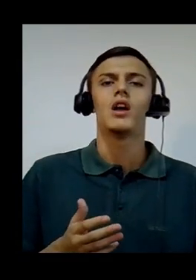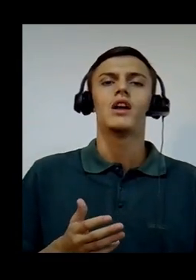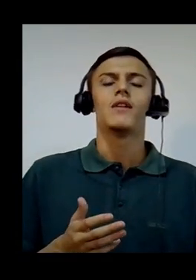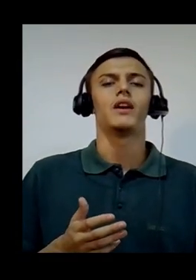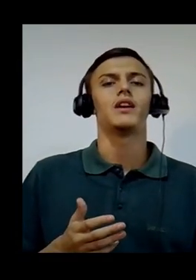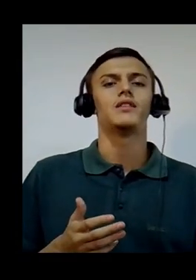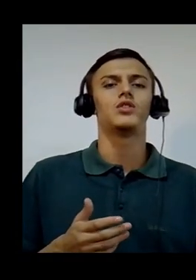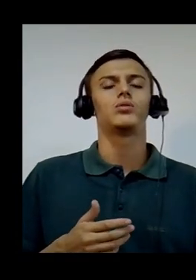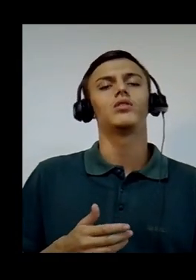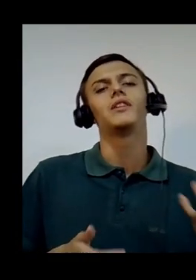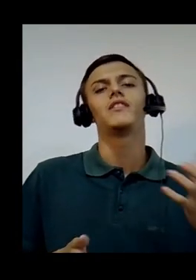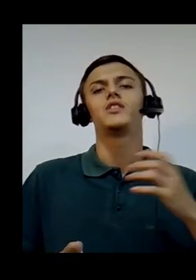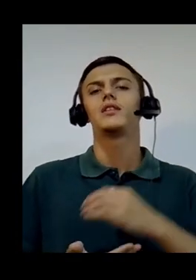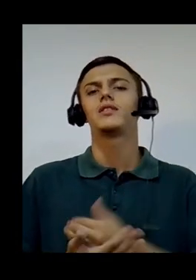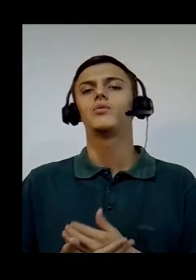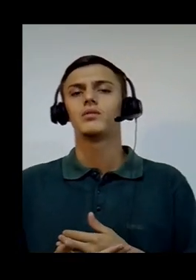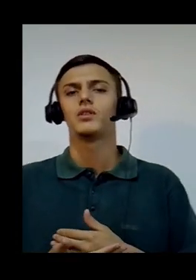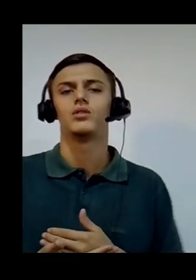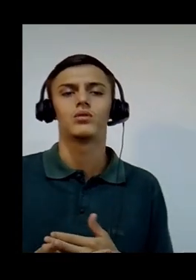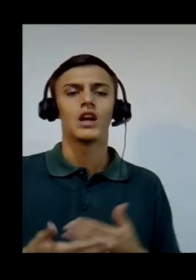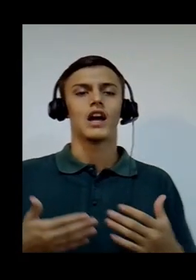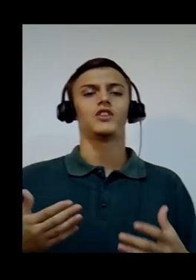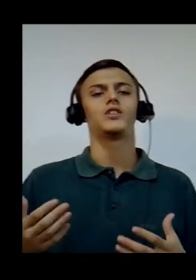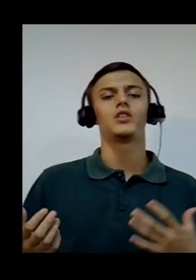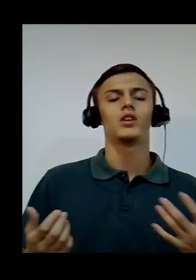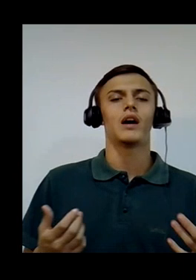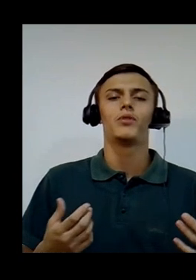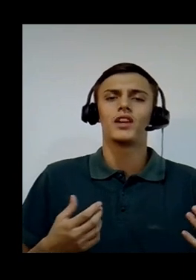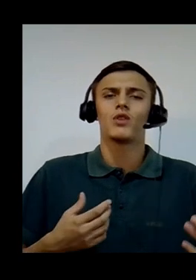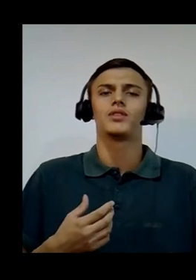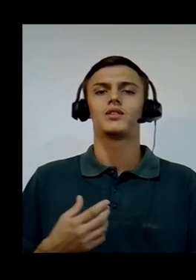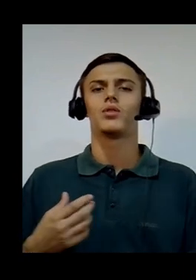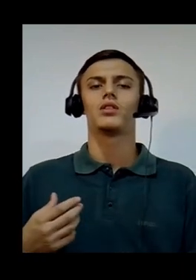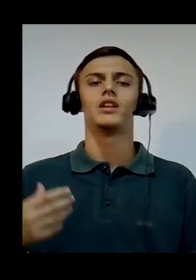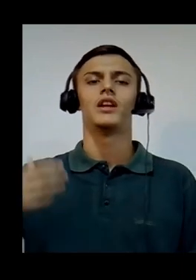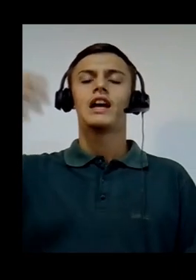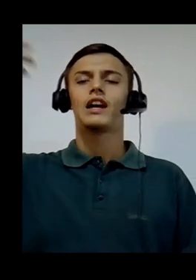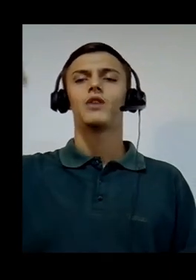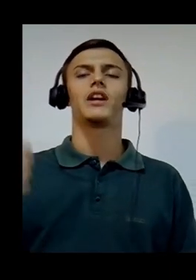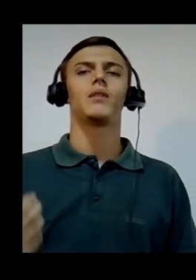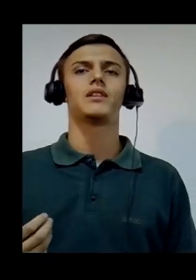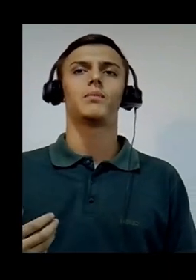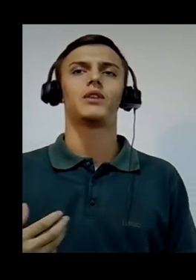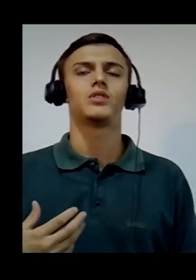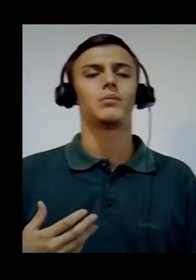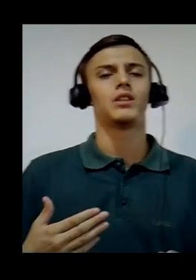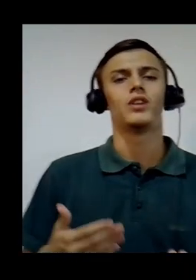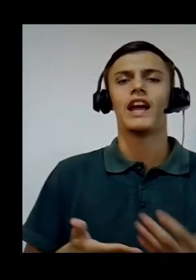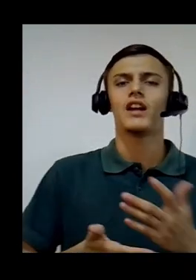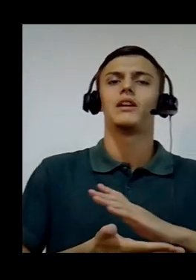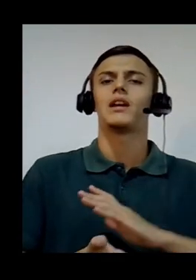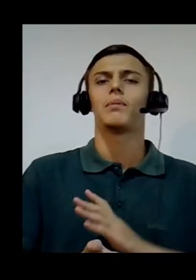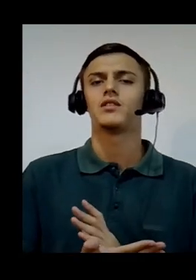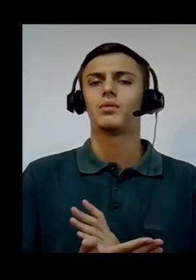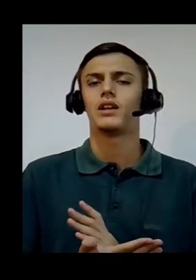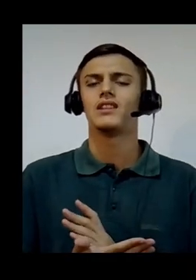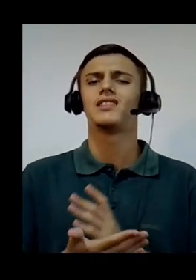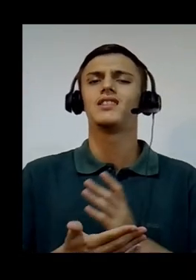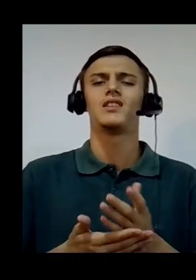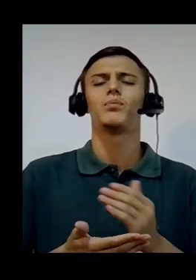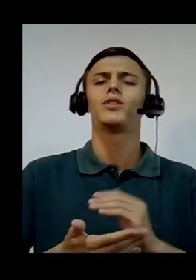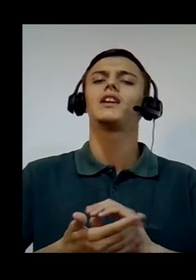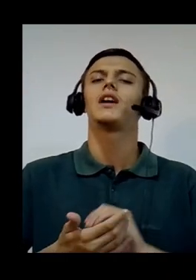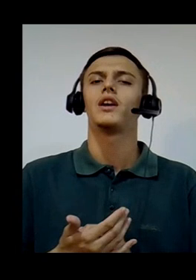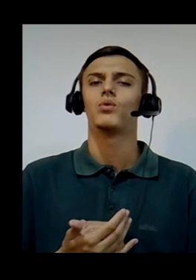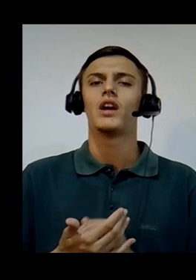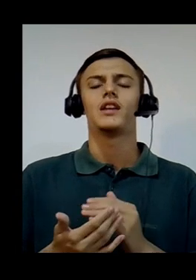aquilo? Não, né? Existe toda uma investigação em cima disso. A gente tem que olhar por que aconteceu aquilo ali. Caiu aquela peça perto de um trabalhador? Era para ele estar passando por ali?